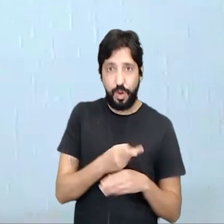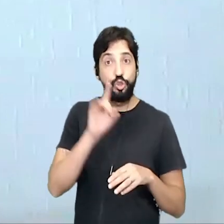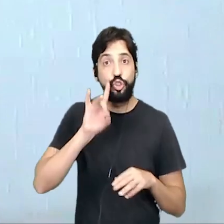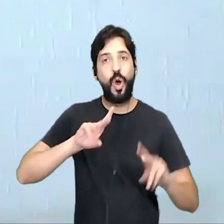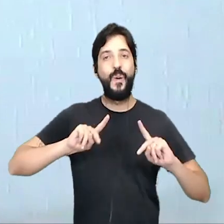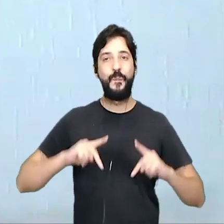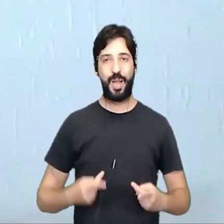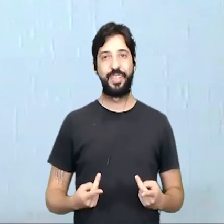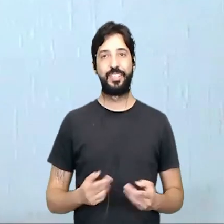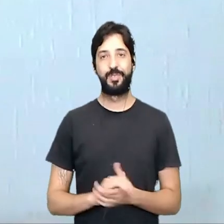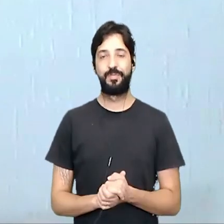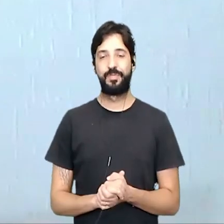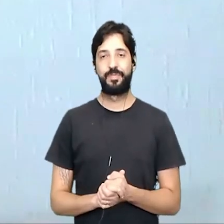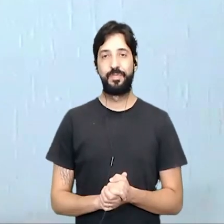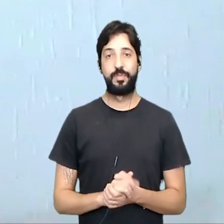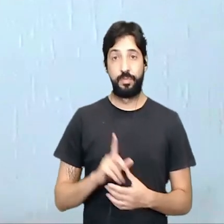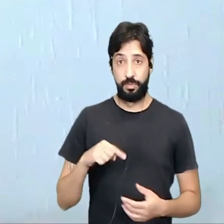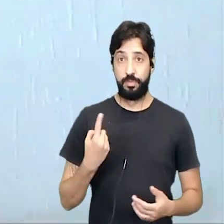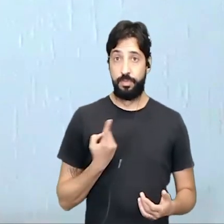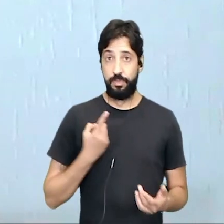cão farejador.